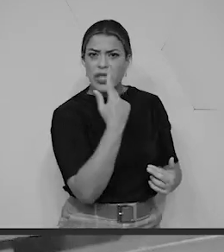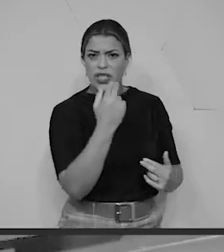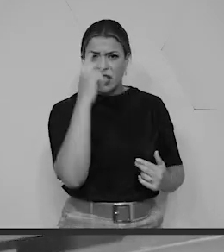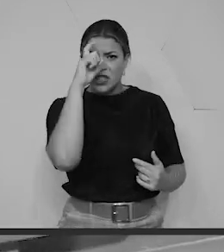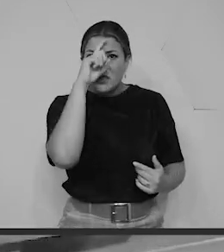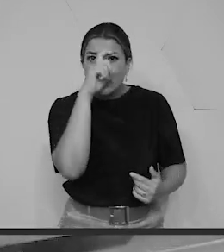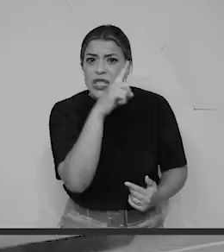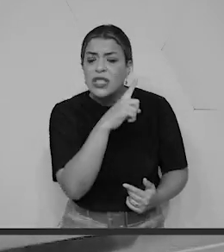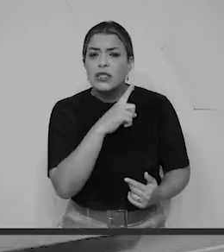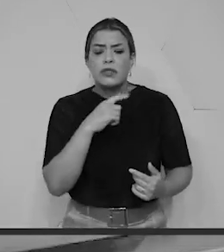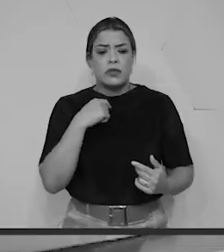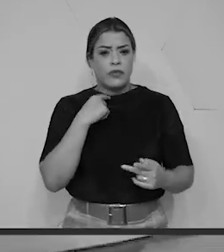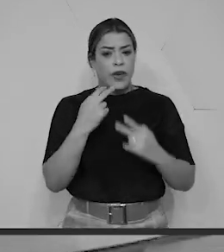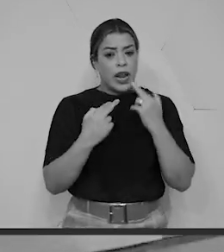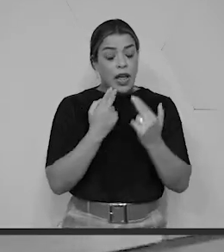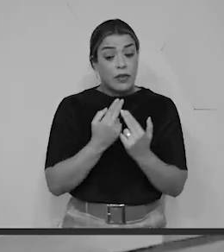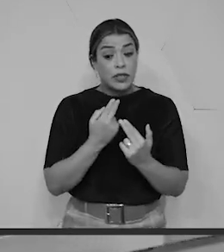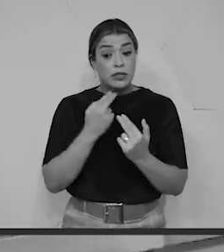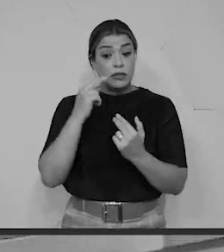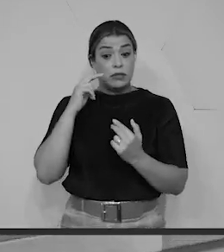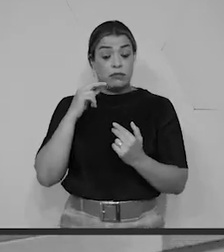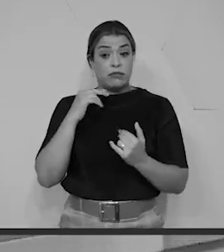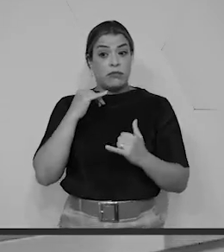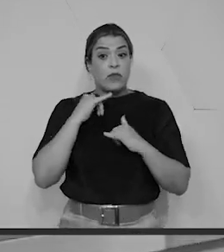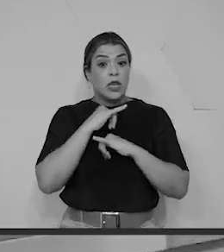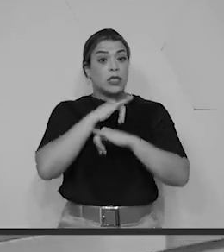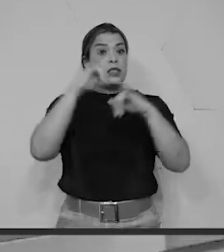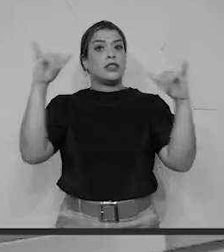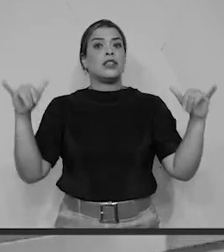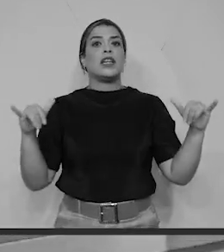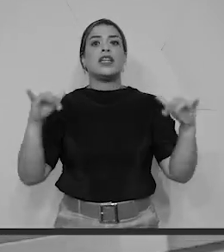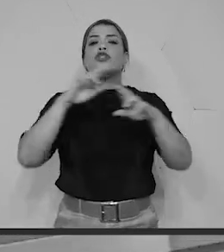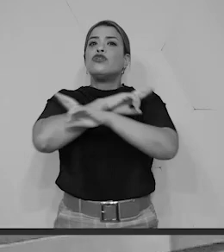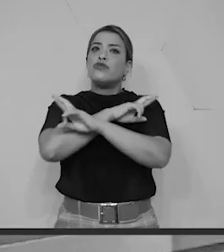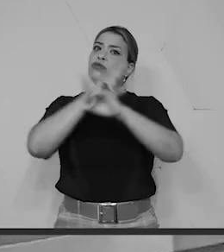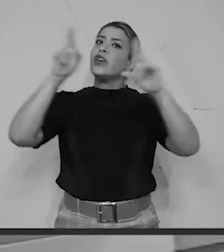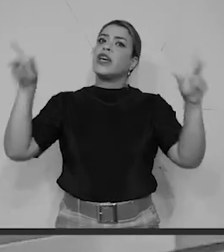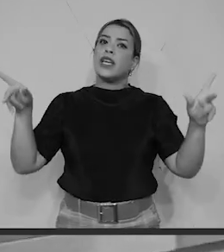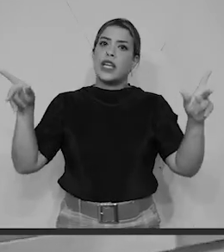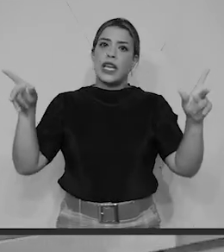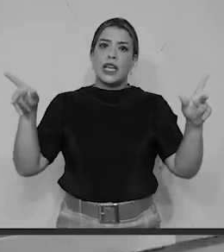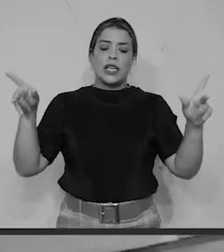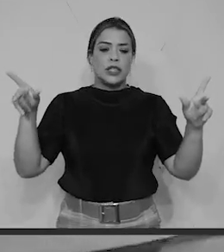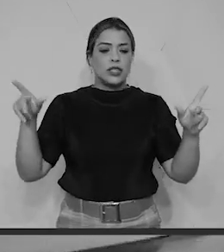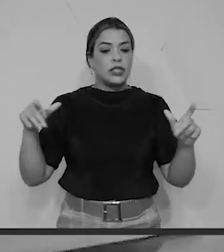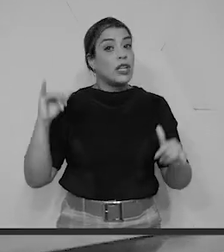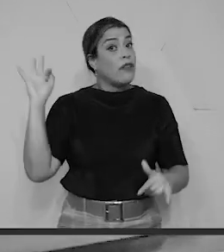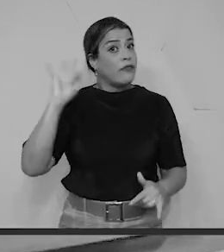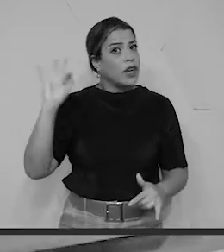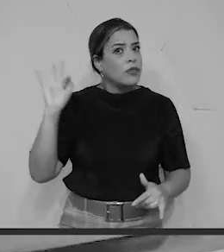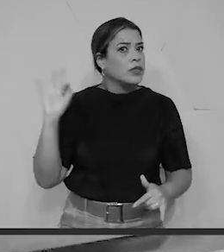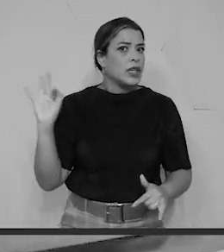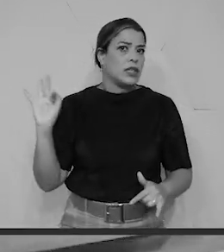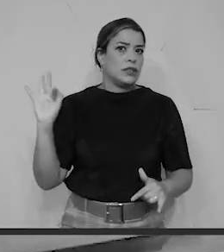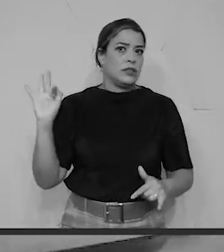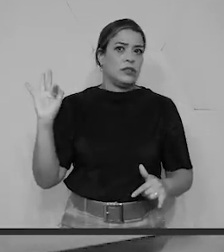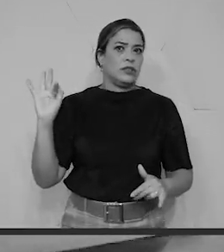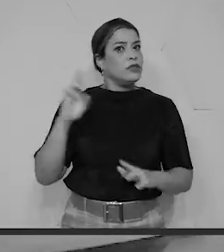tinha dificuldade de me expressar, porque a maneira que eu aprendi a me expressar lá em casa, com a minha família, com as pessoas do meu bairro,